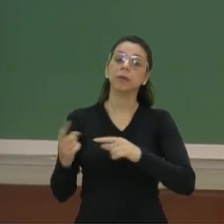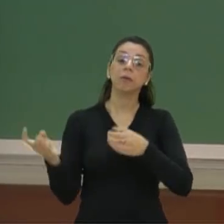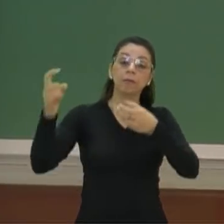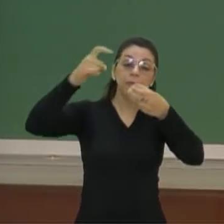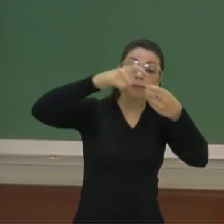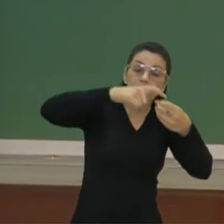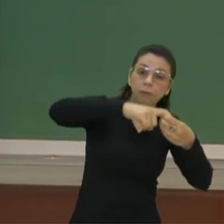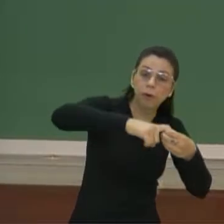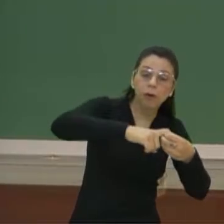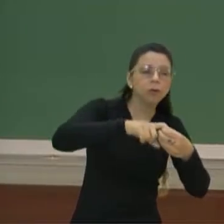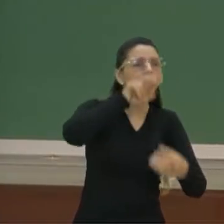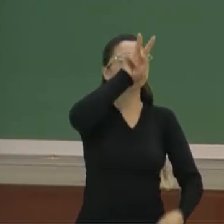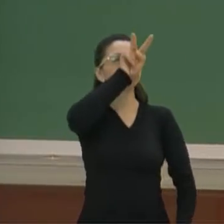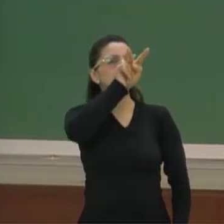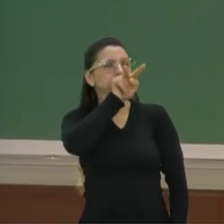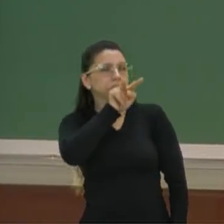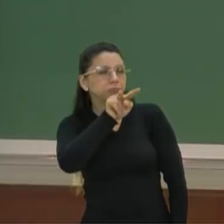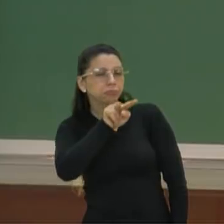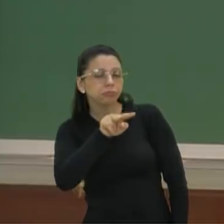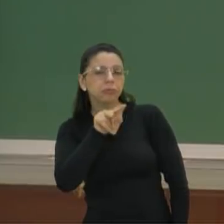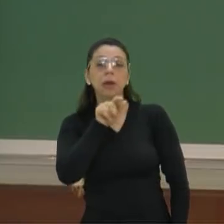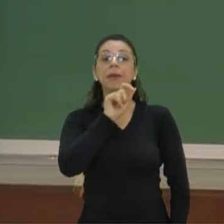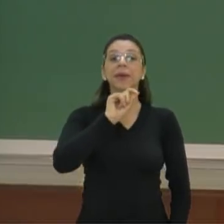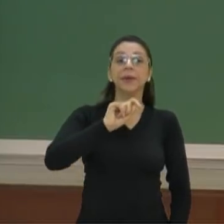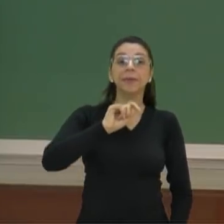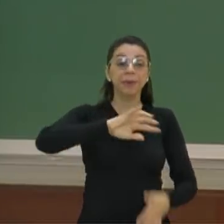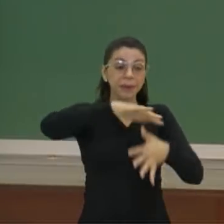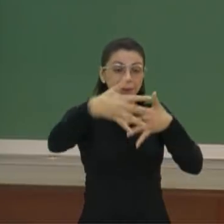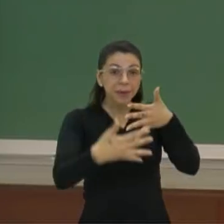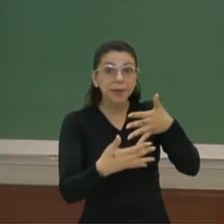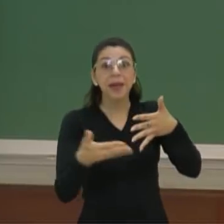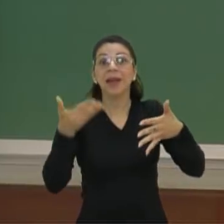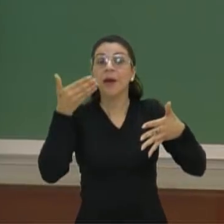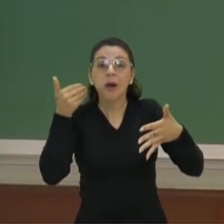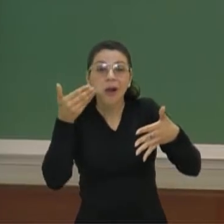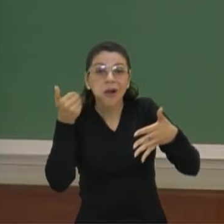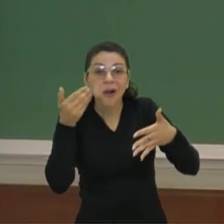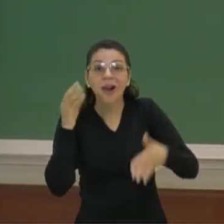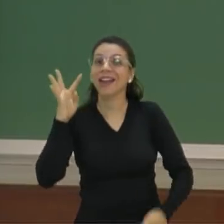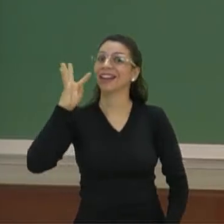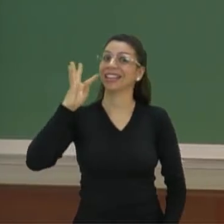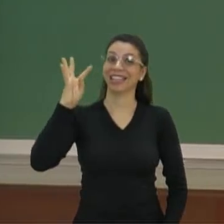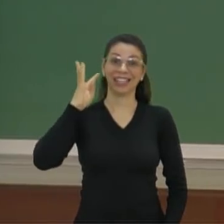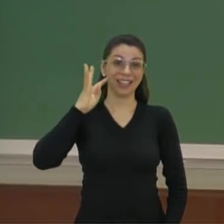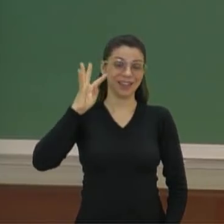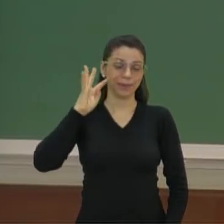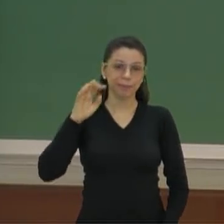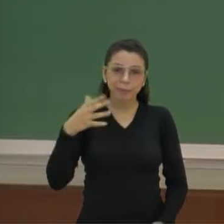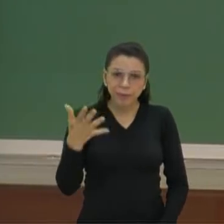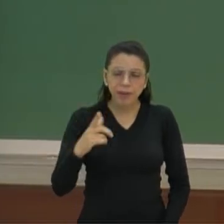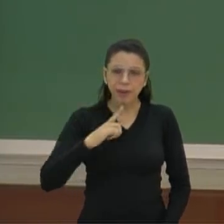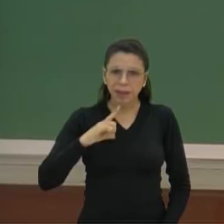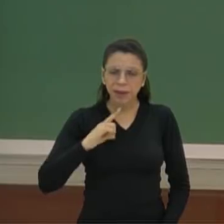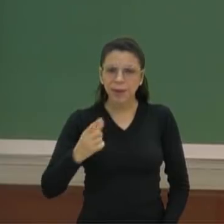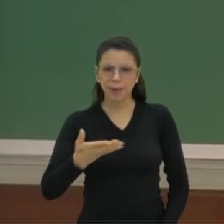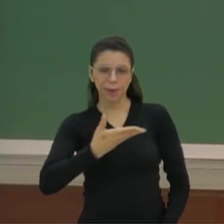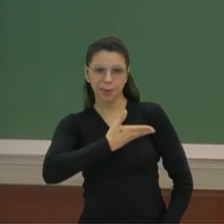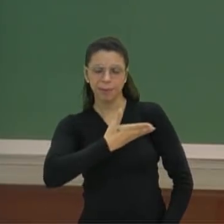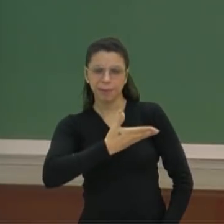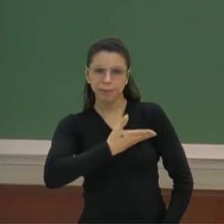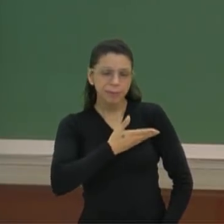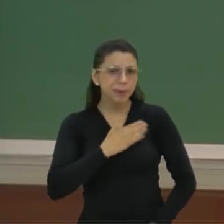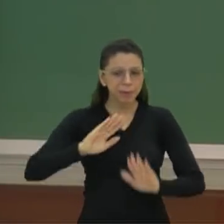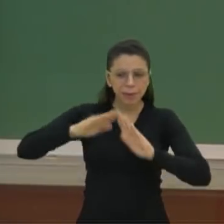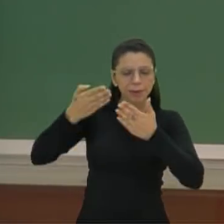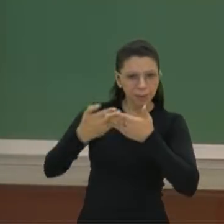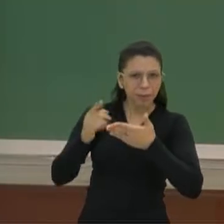retome, leia mais um pouquinho sobre Libras. É legal, é interessante a gente estar a par sobre isso. Você tem algum amiguinho, um colega de